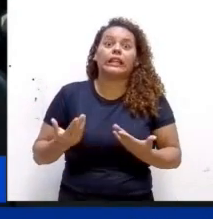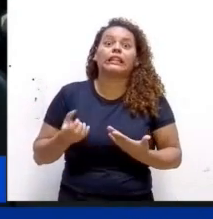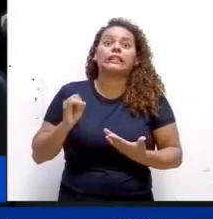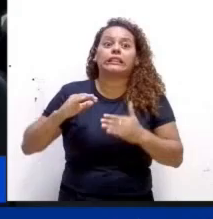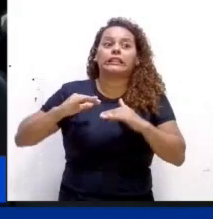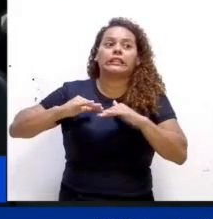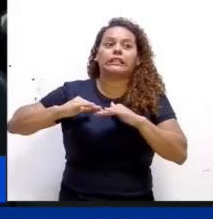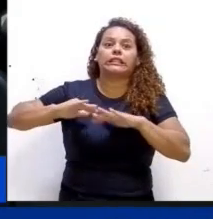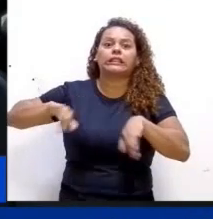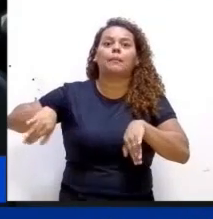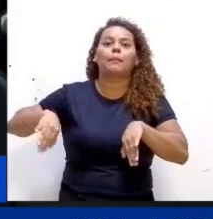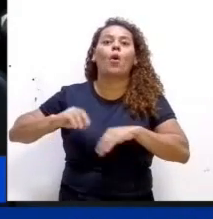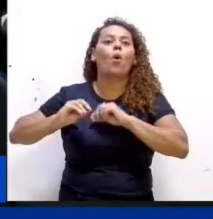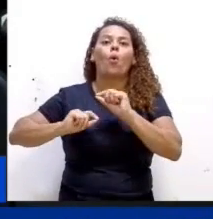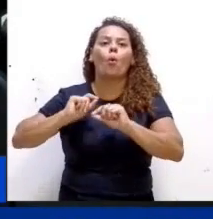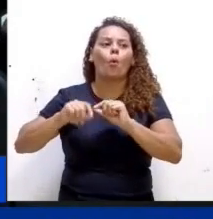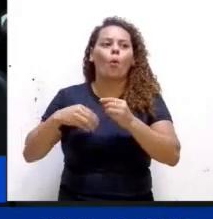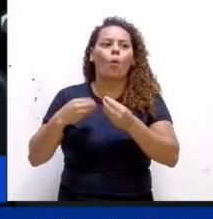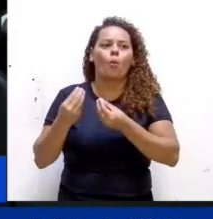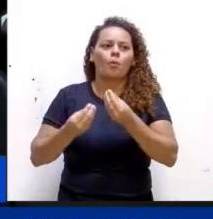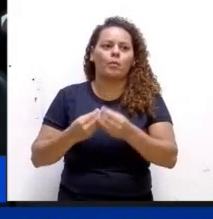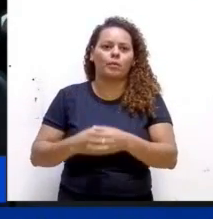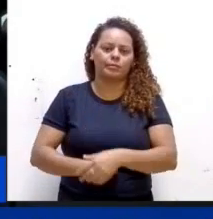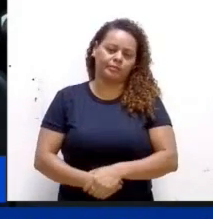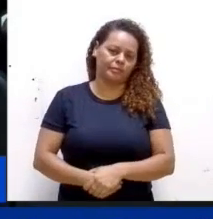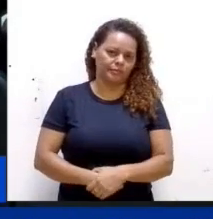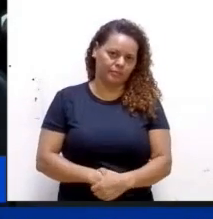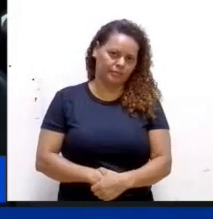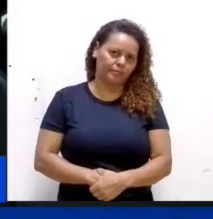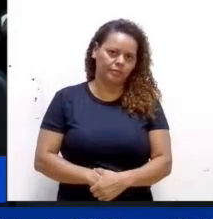O que vocês acham? Vou dividir.